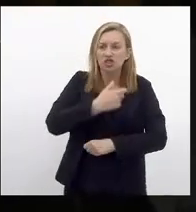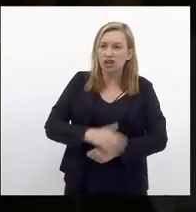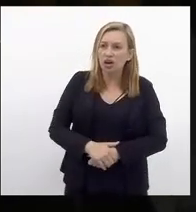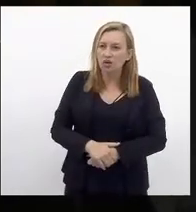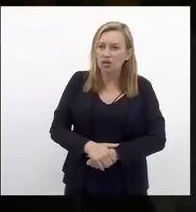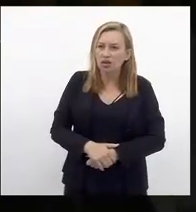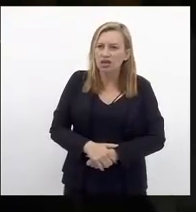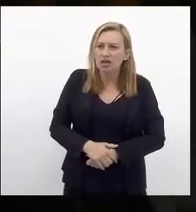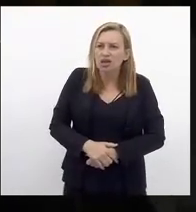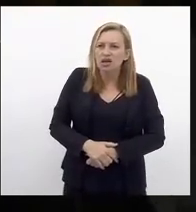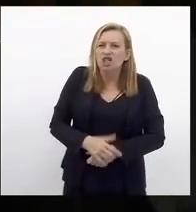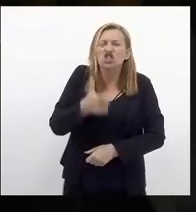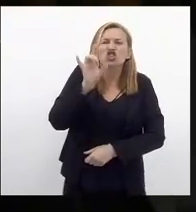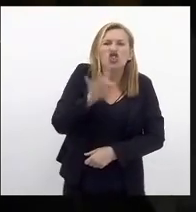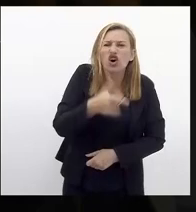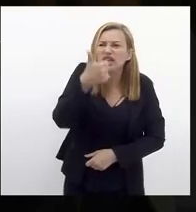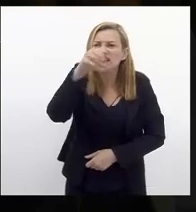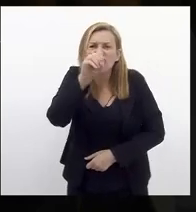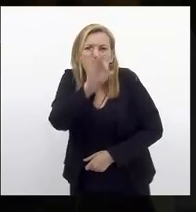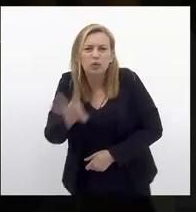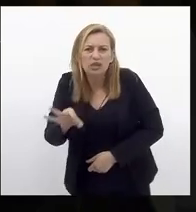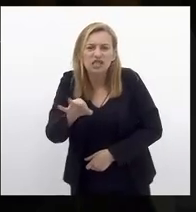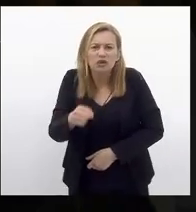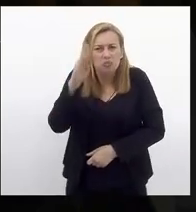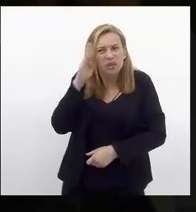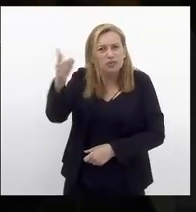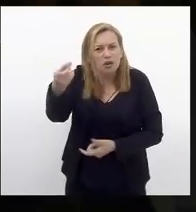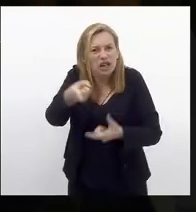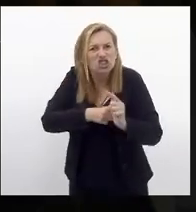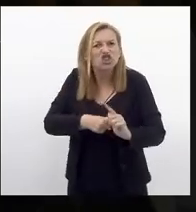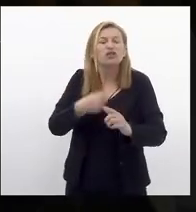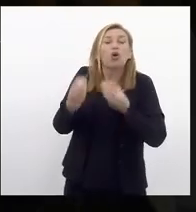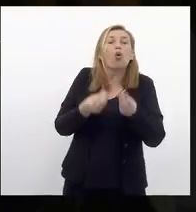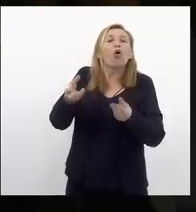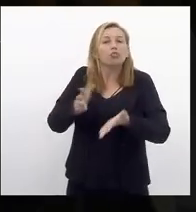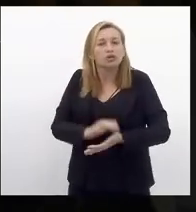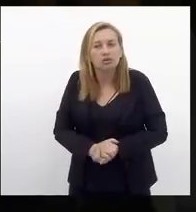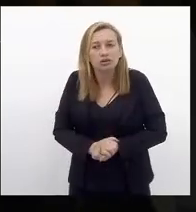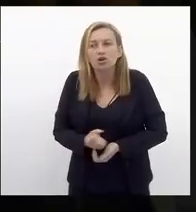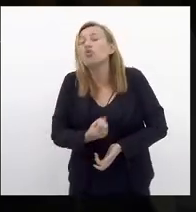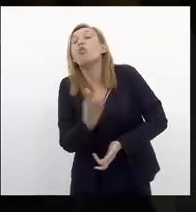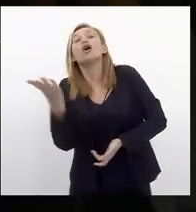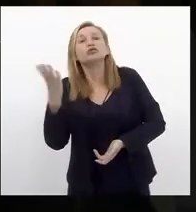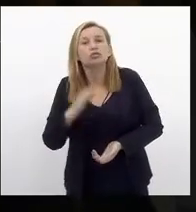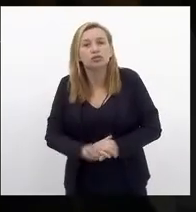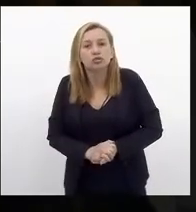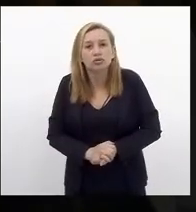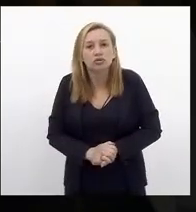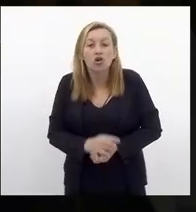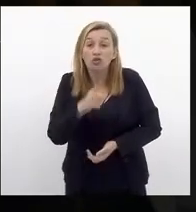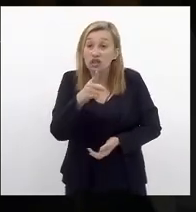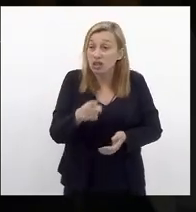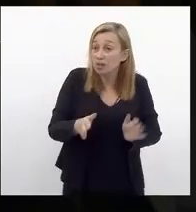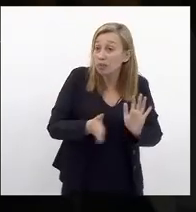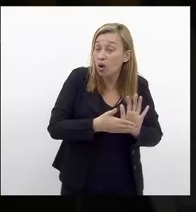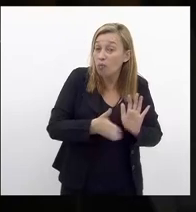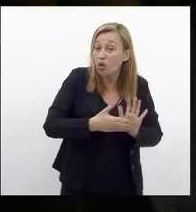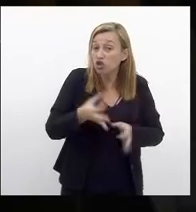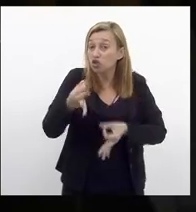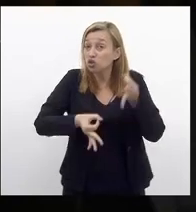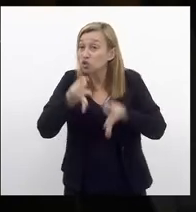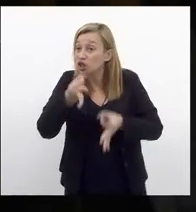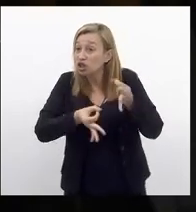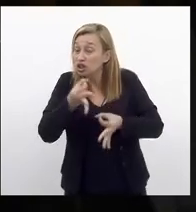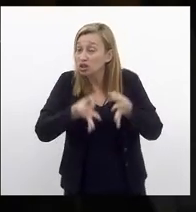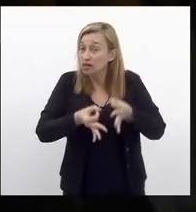amortizando somente 10 por cento do principal da dívida enquanto quando você propõe o negócio jurídico